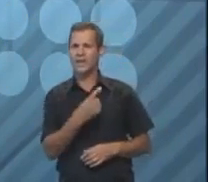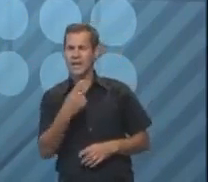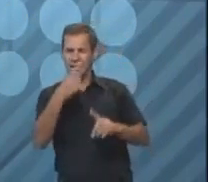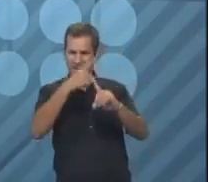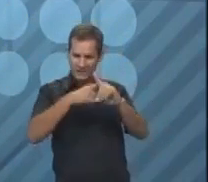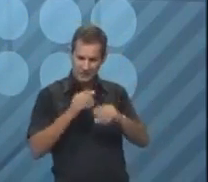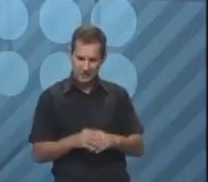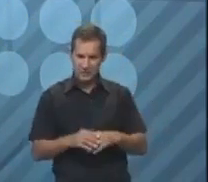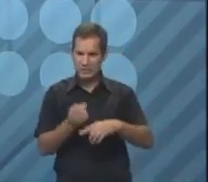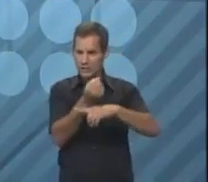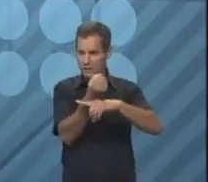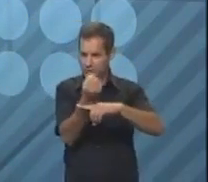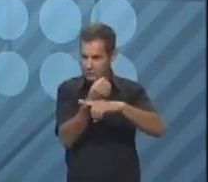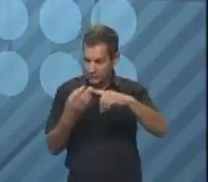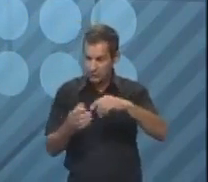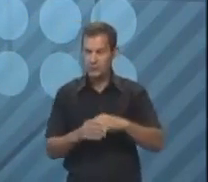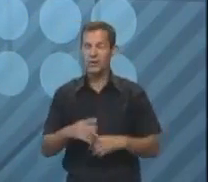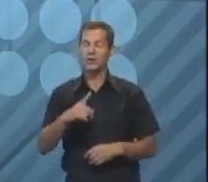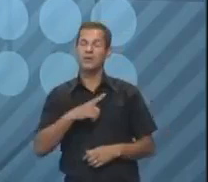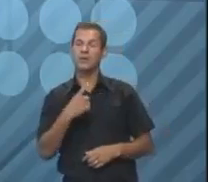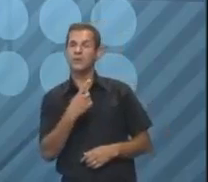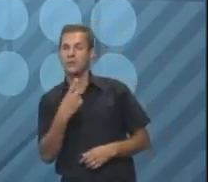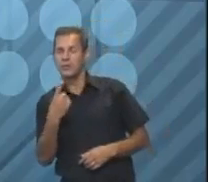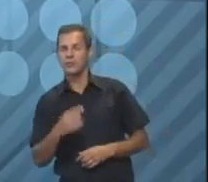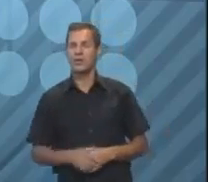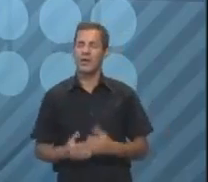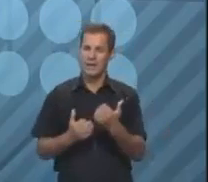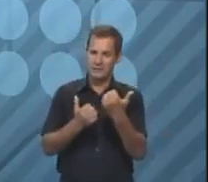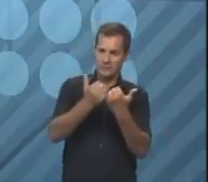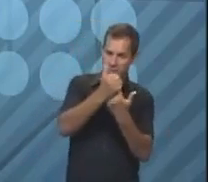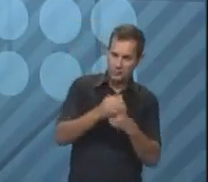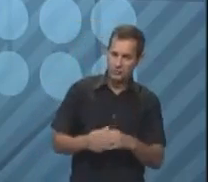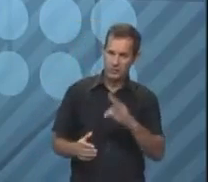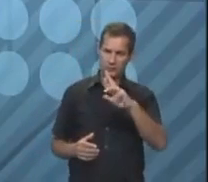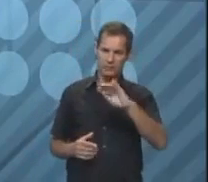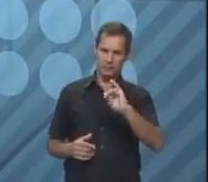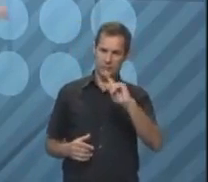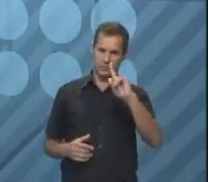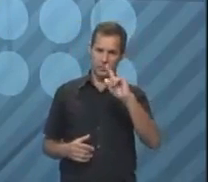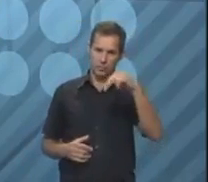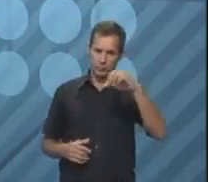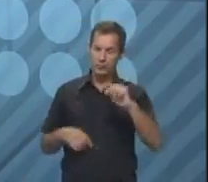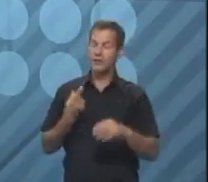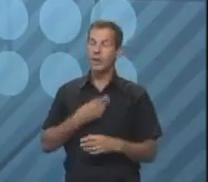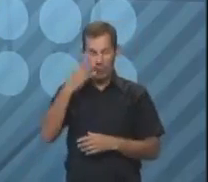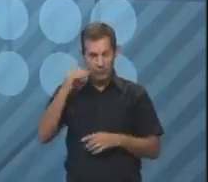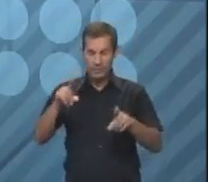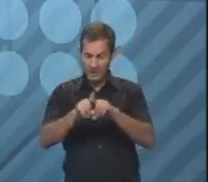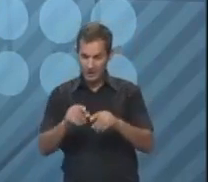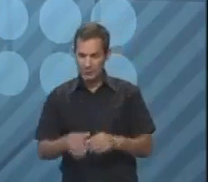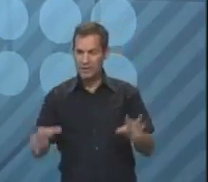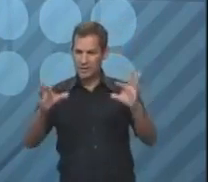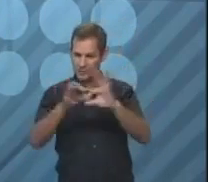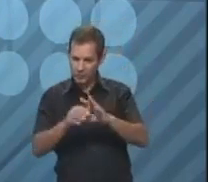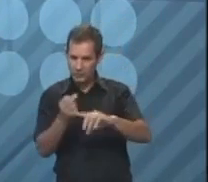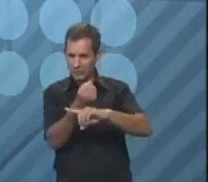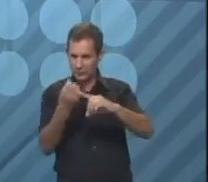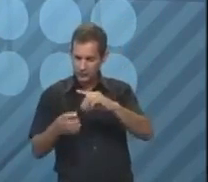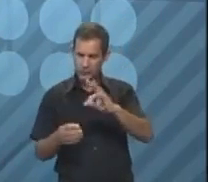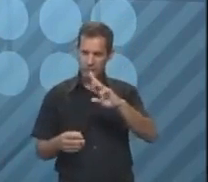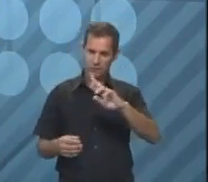cada tipo de função, eu tenho uma substituição trigonométrica. E a gente já sabe também as integrais de